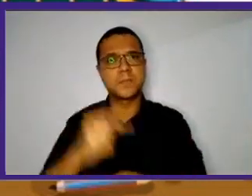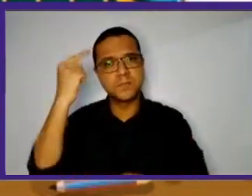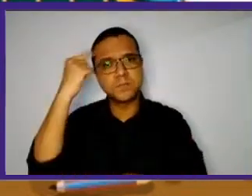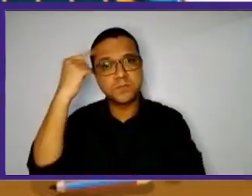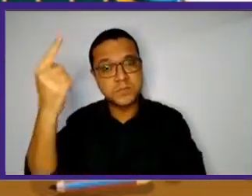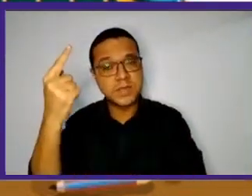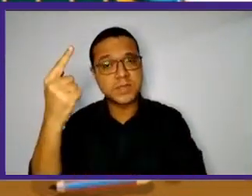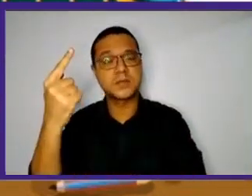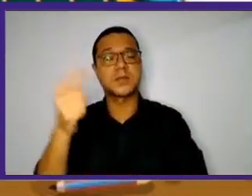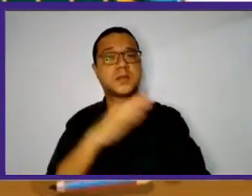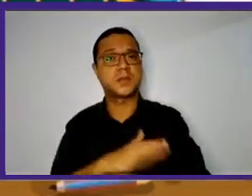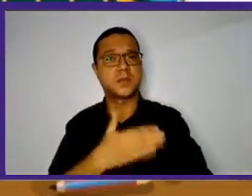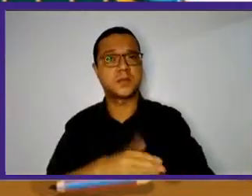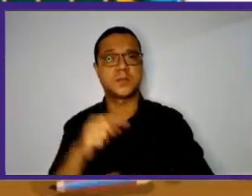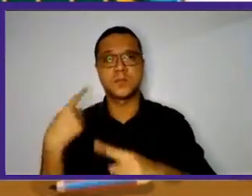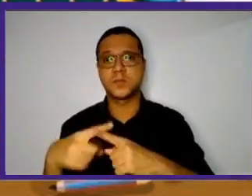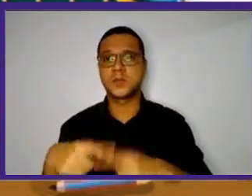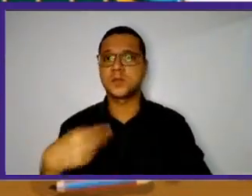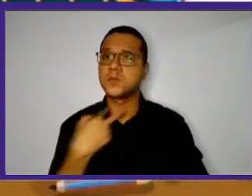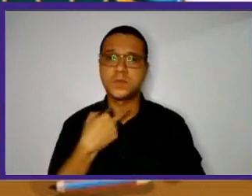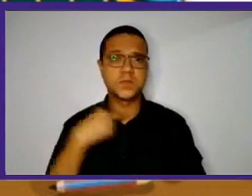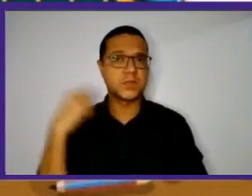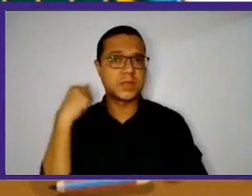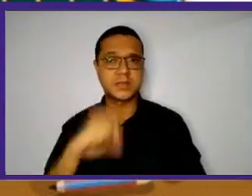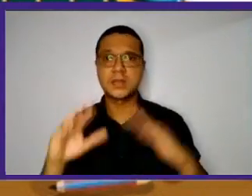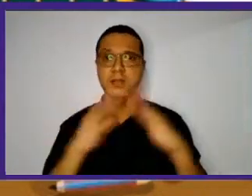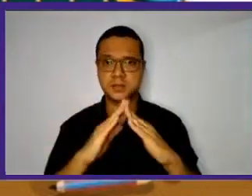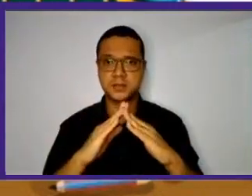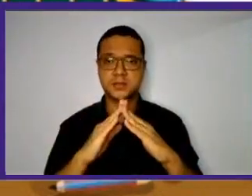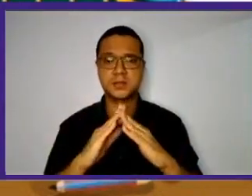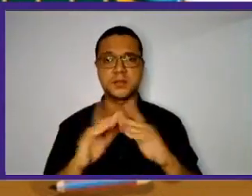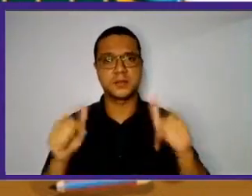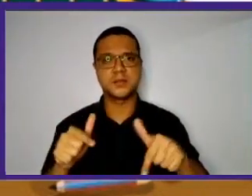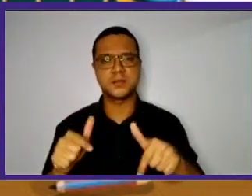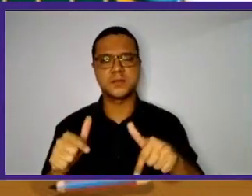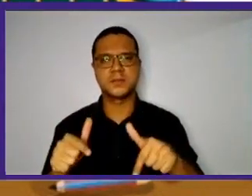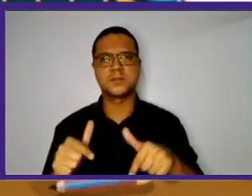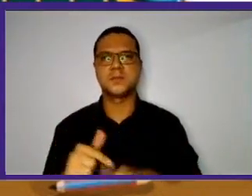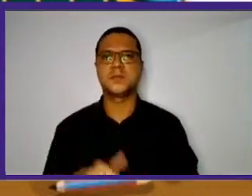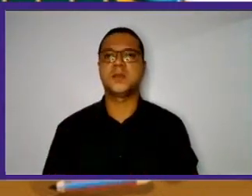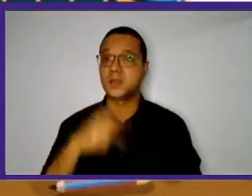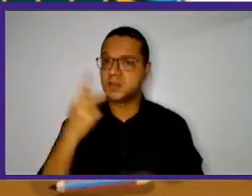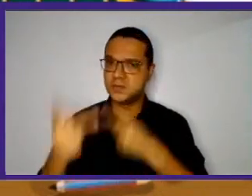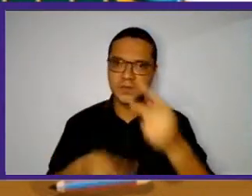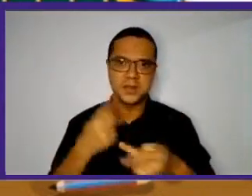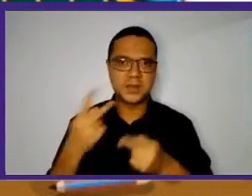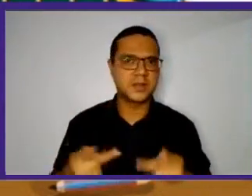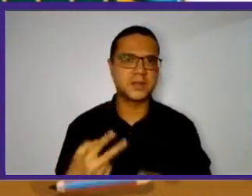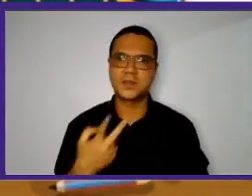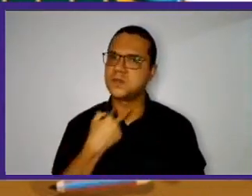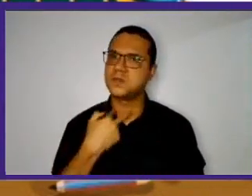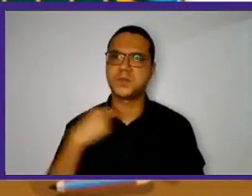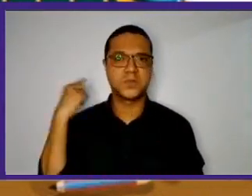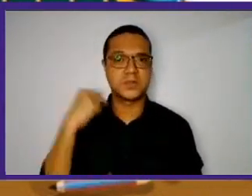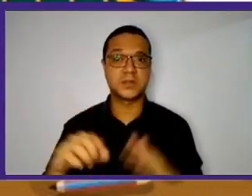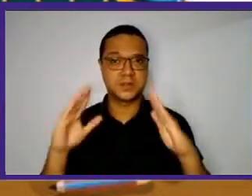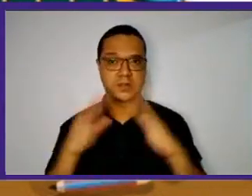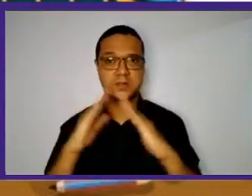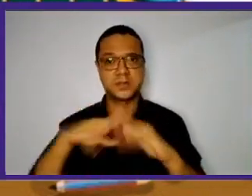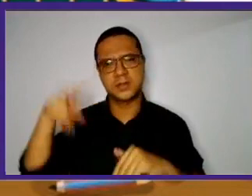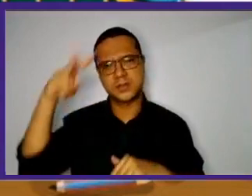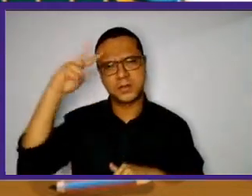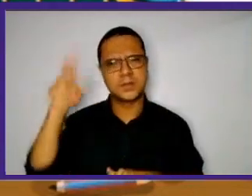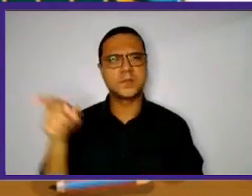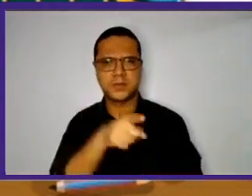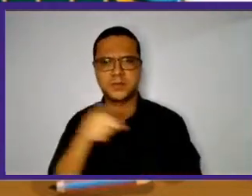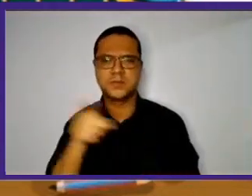práticas, já que a gente não podia estar saindo muito de casa, não é? E por falar em não estar podendo sair muito de casa, gostaria de relembrar a